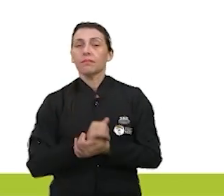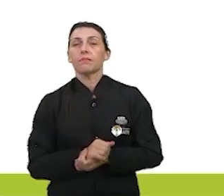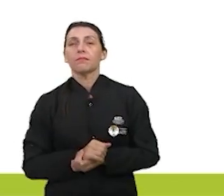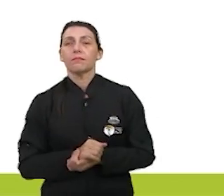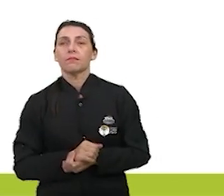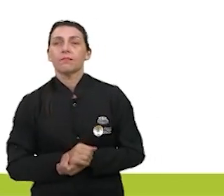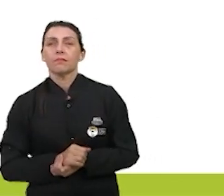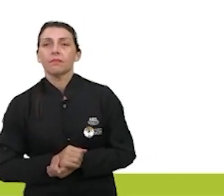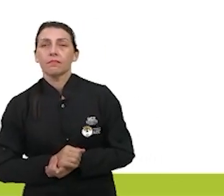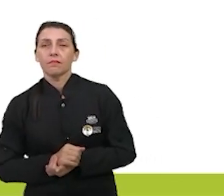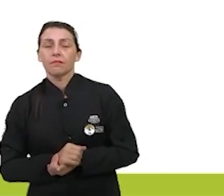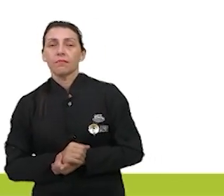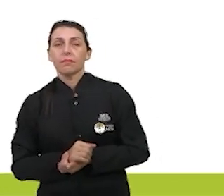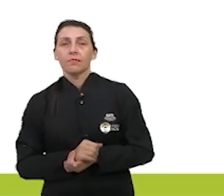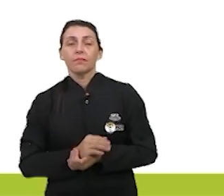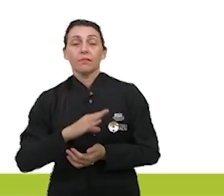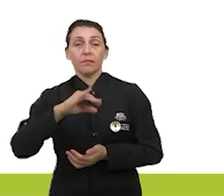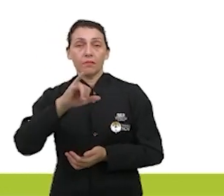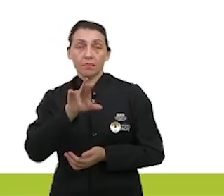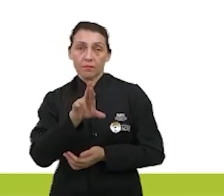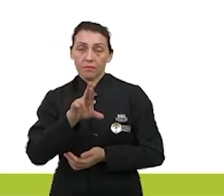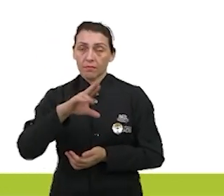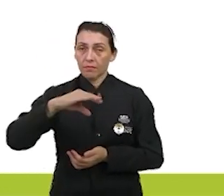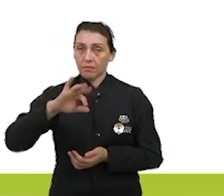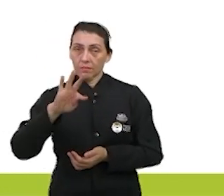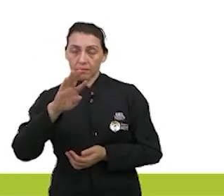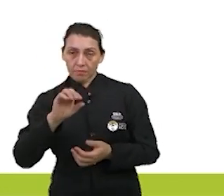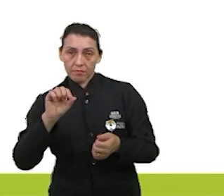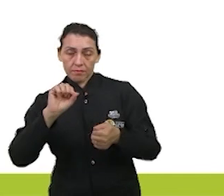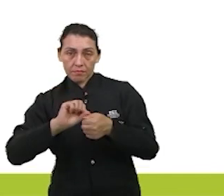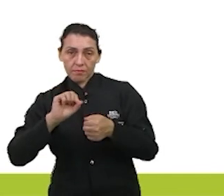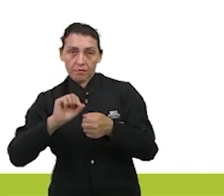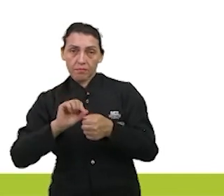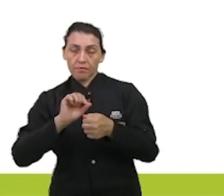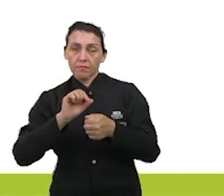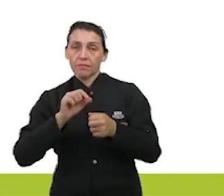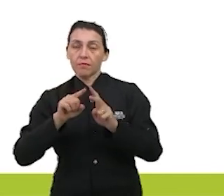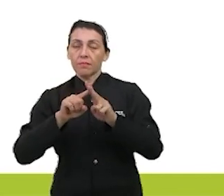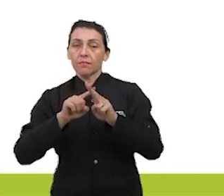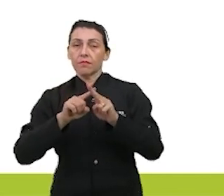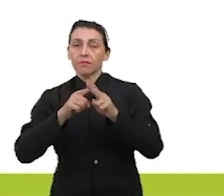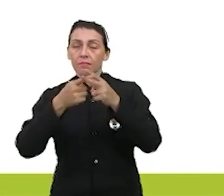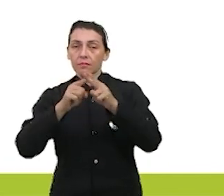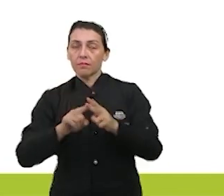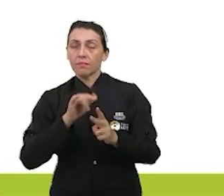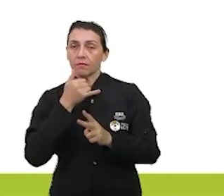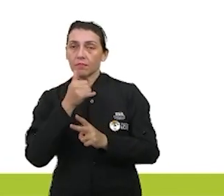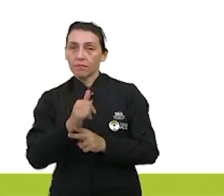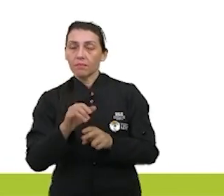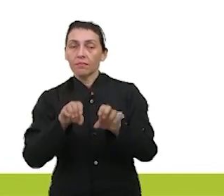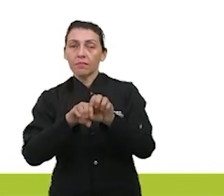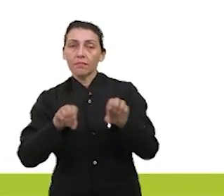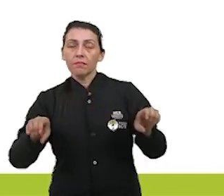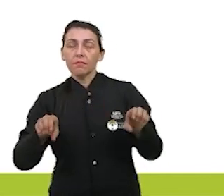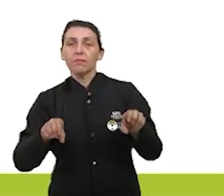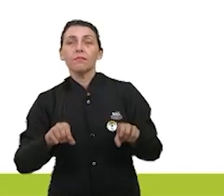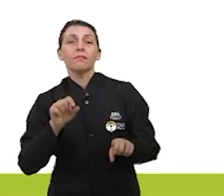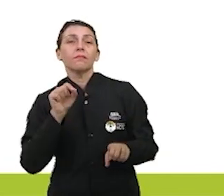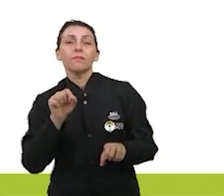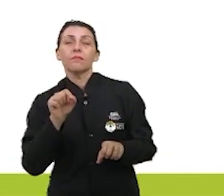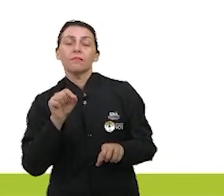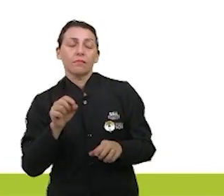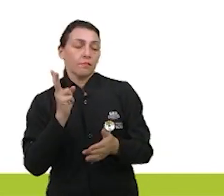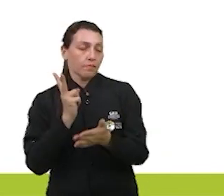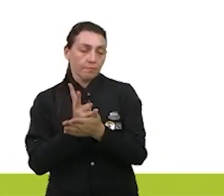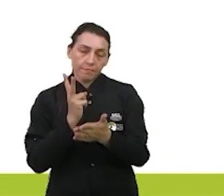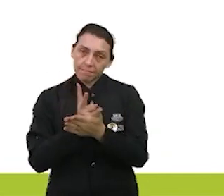ele fala assim, ó, o circuito elétrico montado pelo eletricista para medir essa resistência é a mesma situação